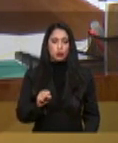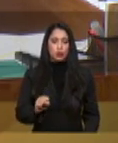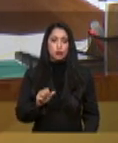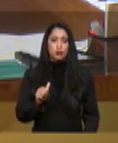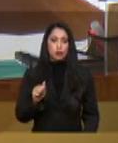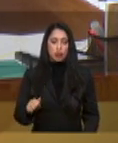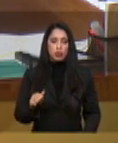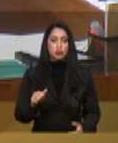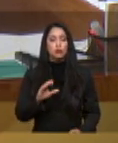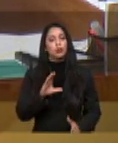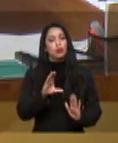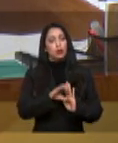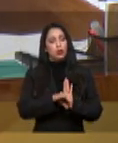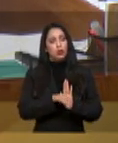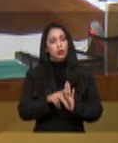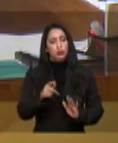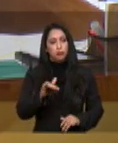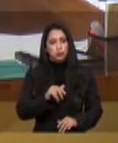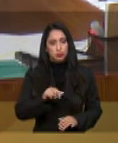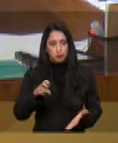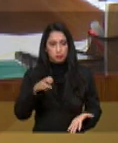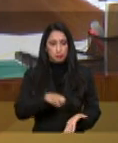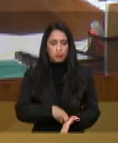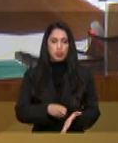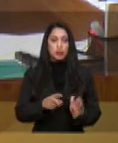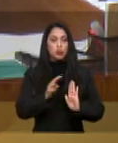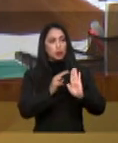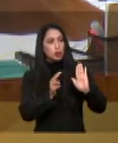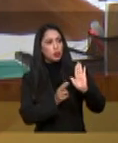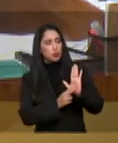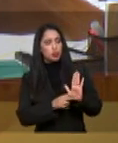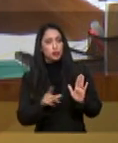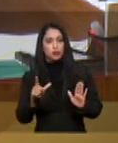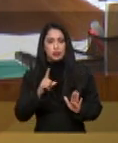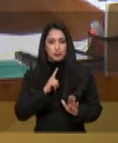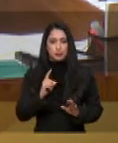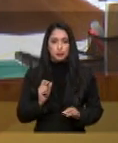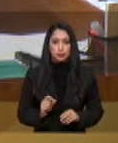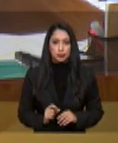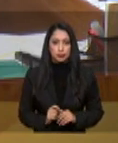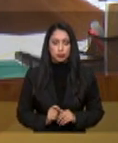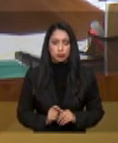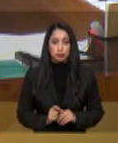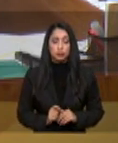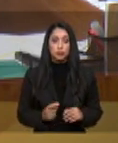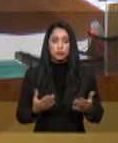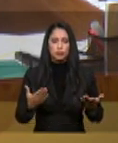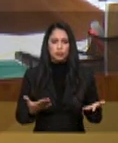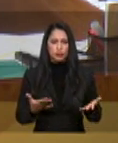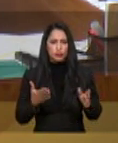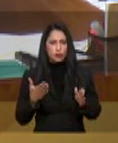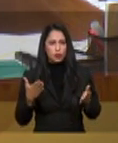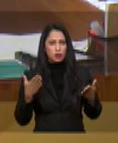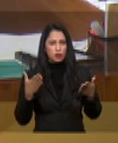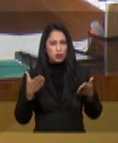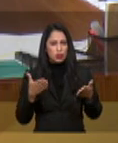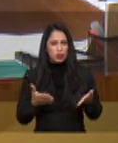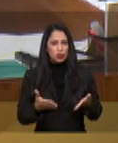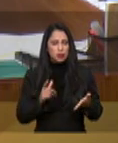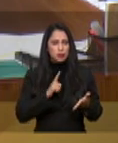no rol de dispositivos contemplados na normativa ali prevista. Sob tal ângulo, reputo impertinente